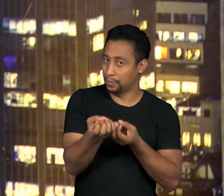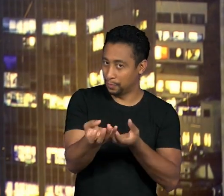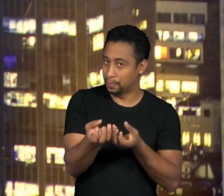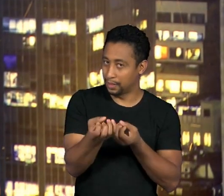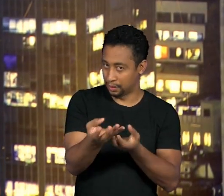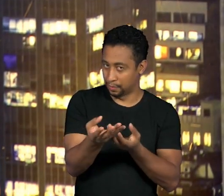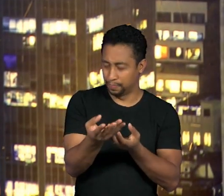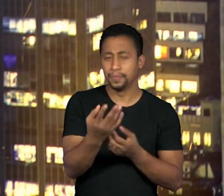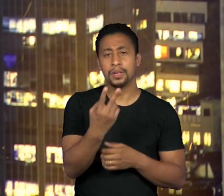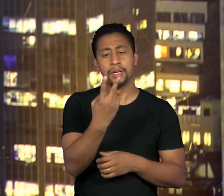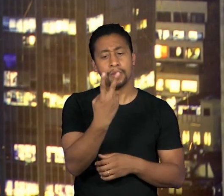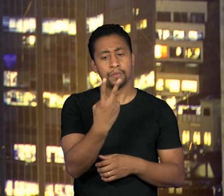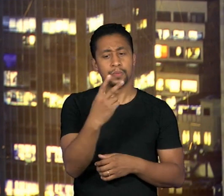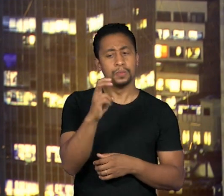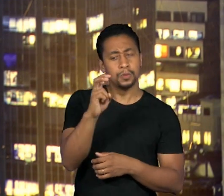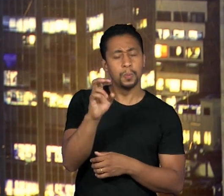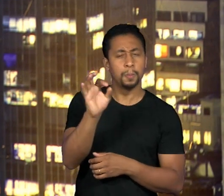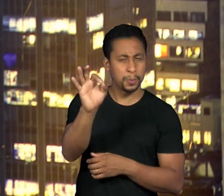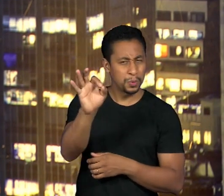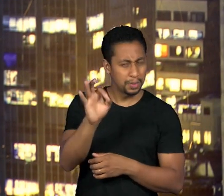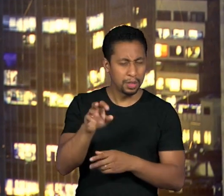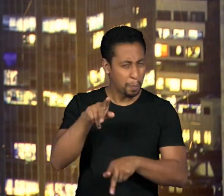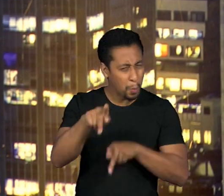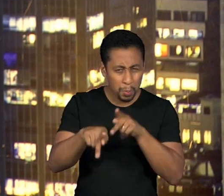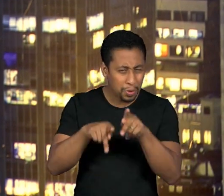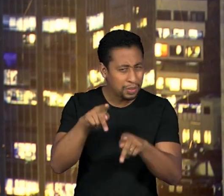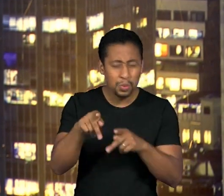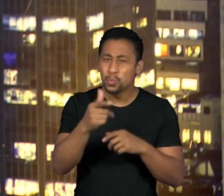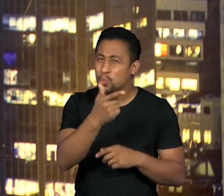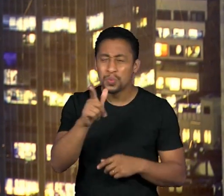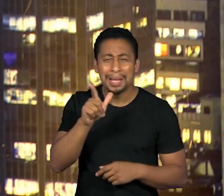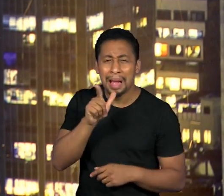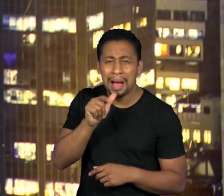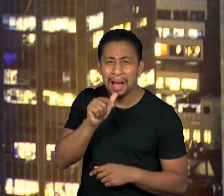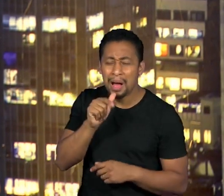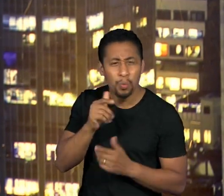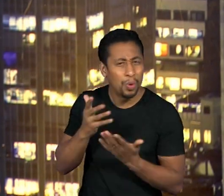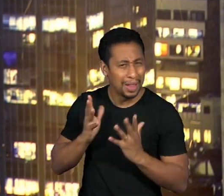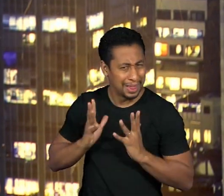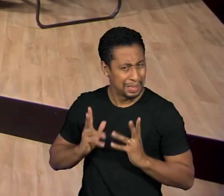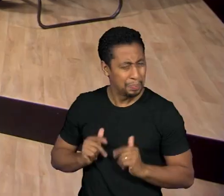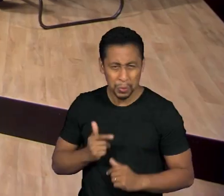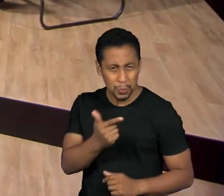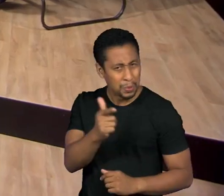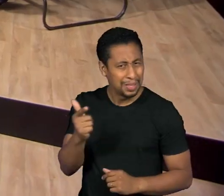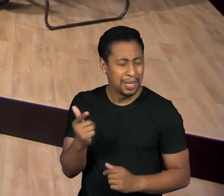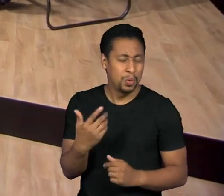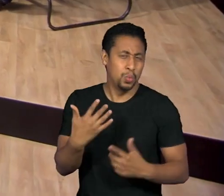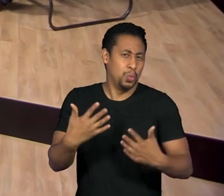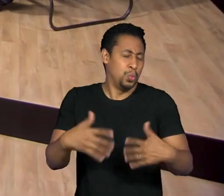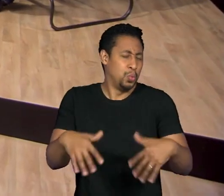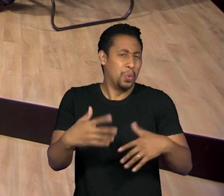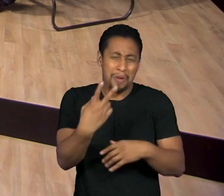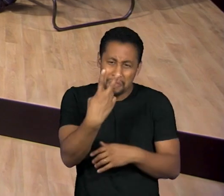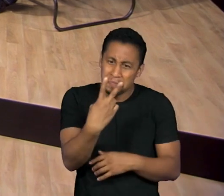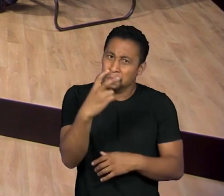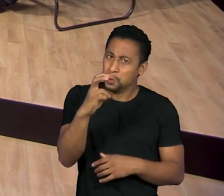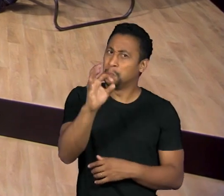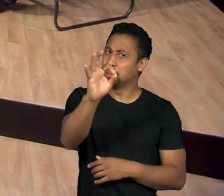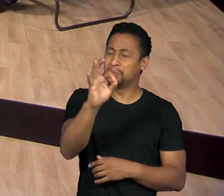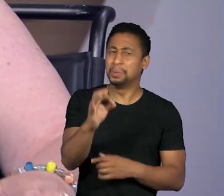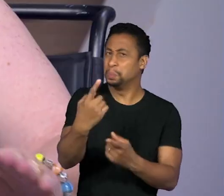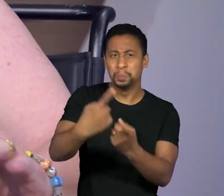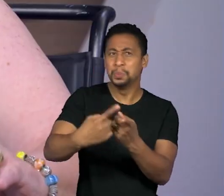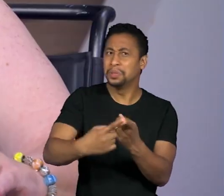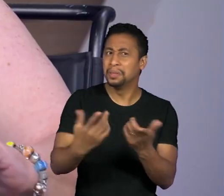é? 25% da população mundial não tem acesso à água potável. É muita coisa, não é, professora? O que explica essa